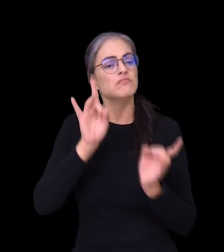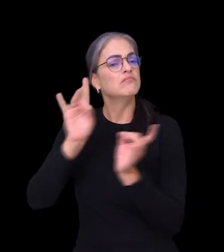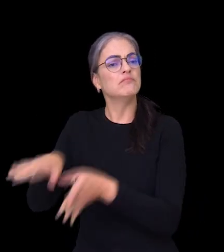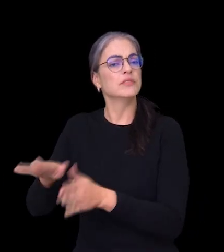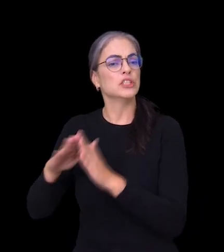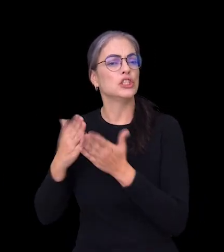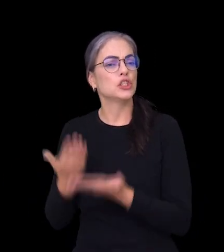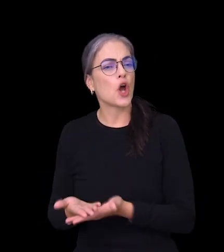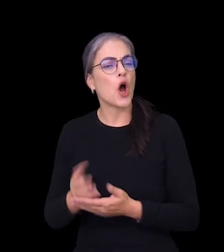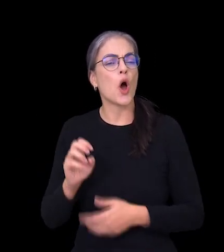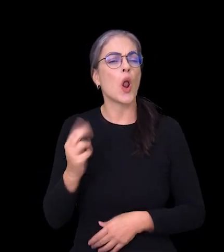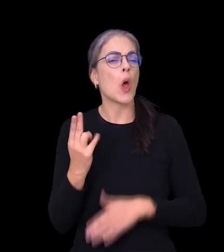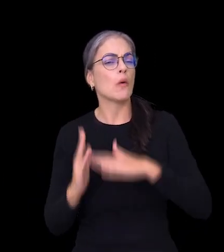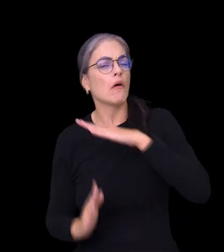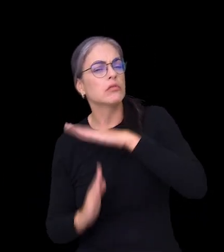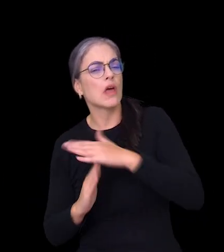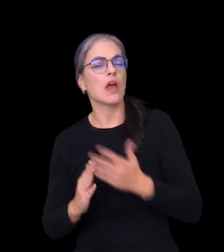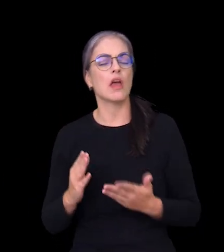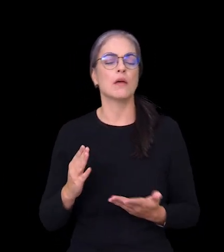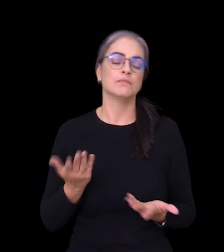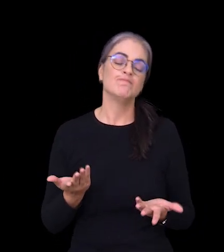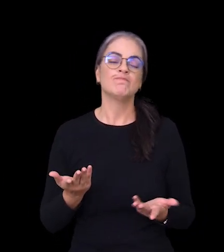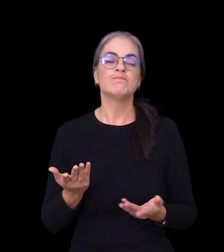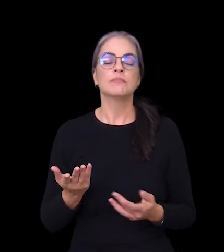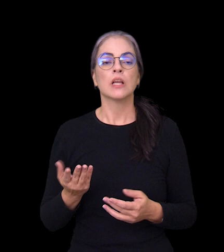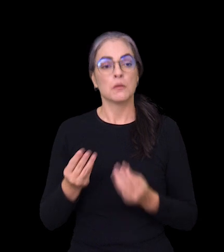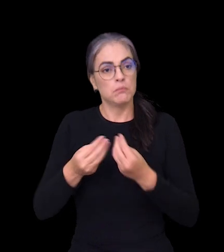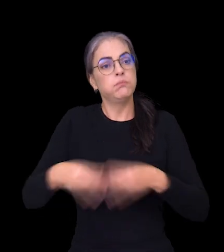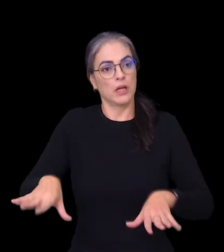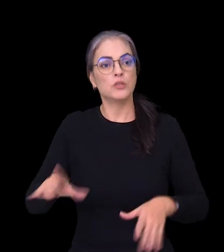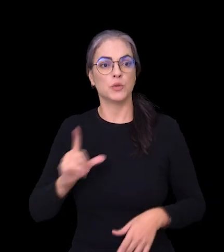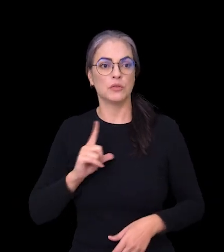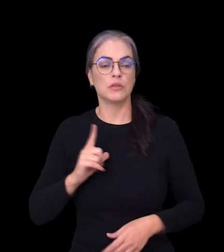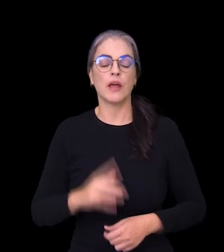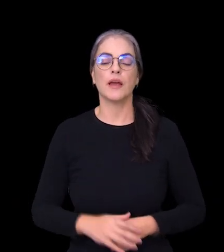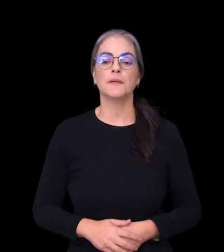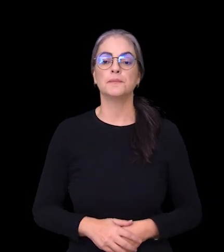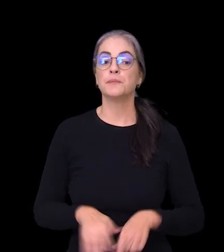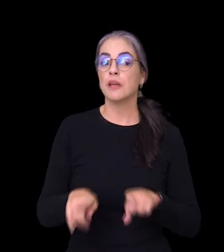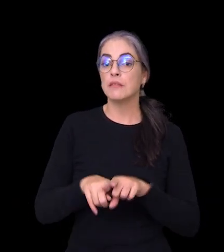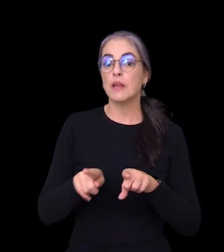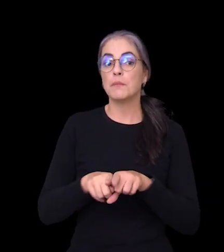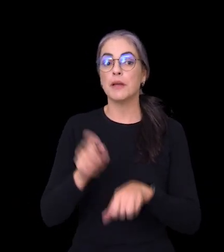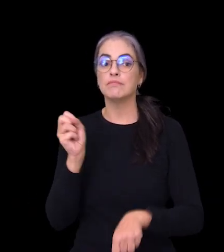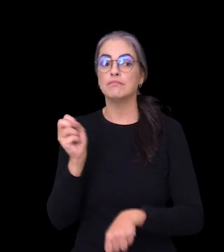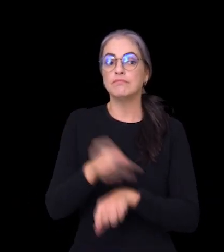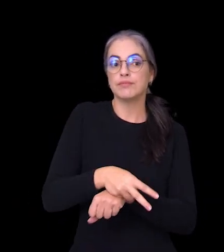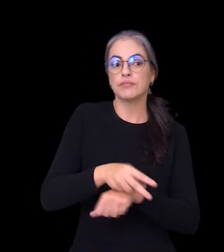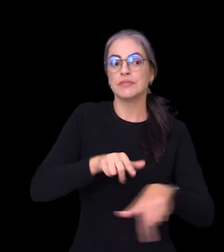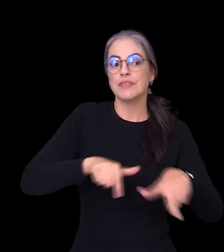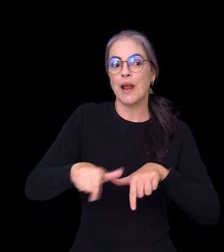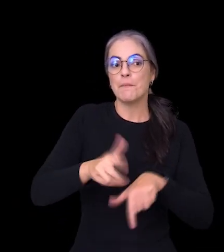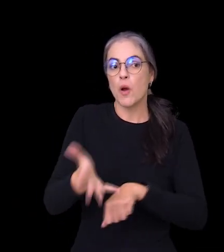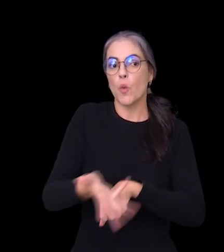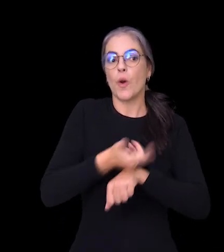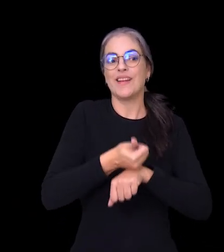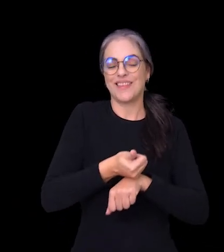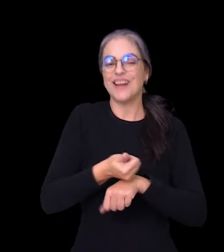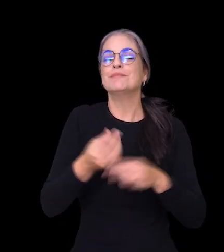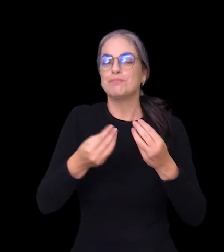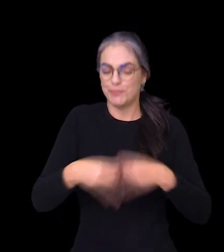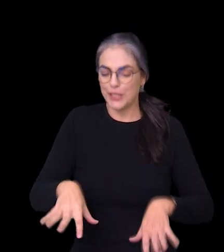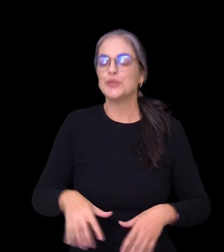parcial ou totalmente. Isso tem um impacto também na inserção qualificada no mundo do trabalho. Então, as